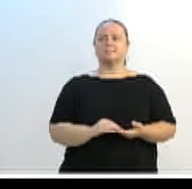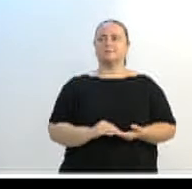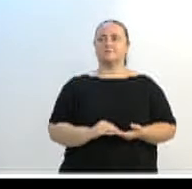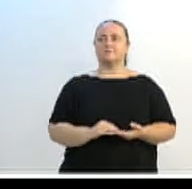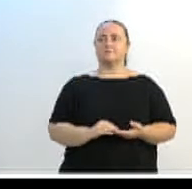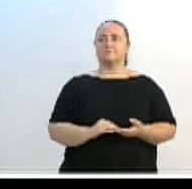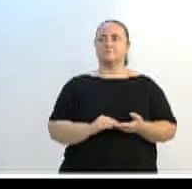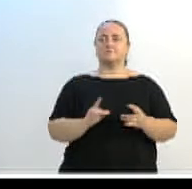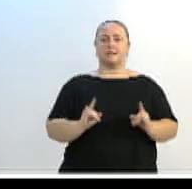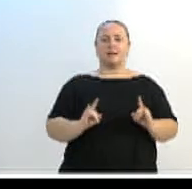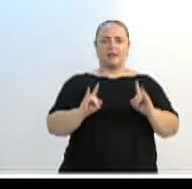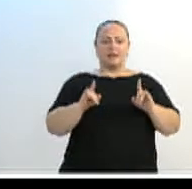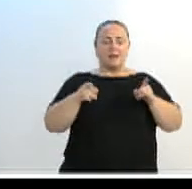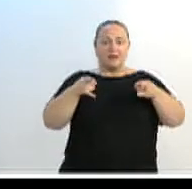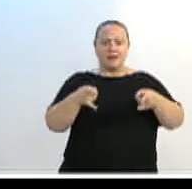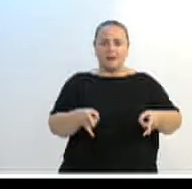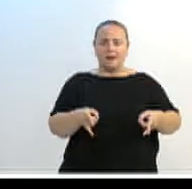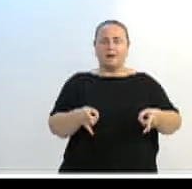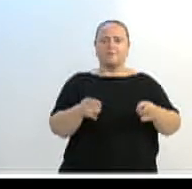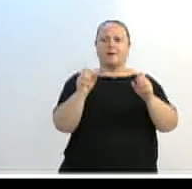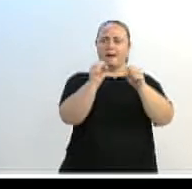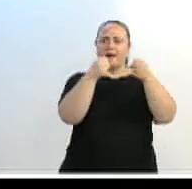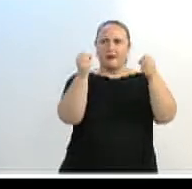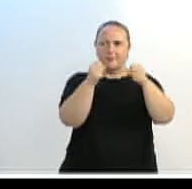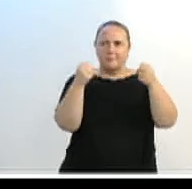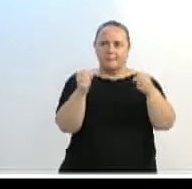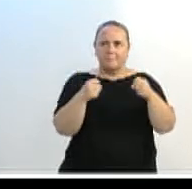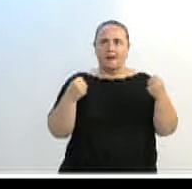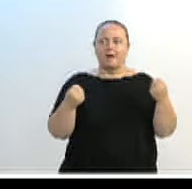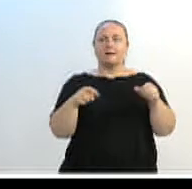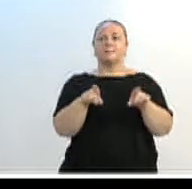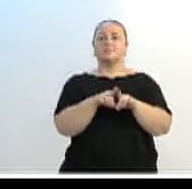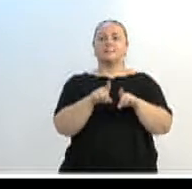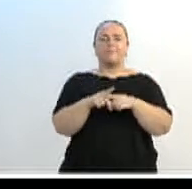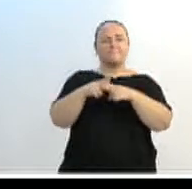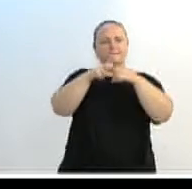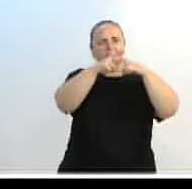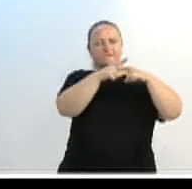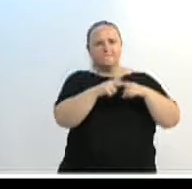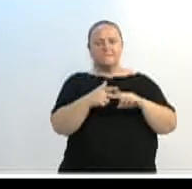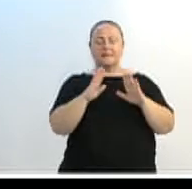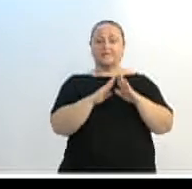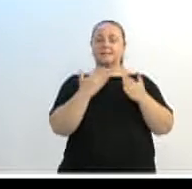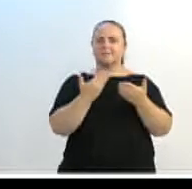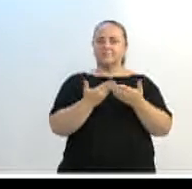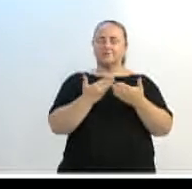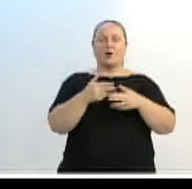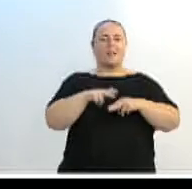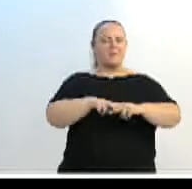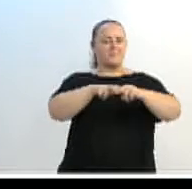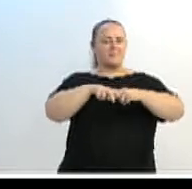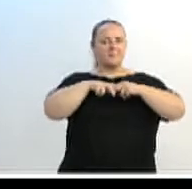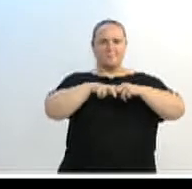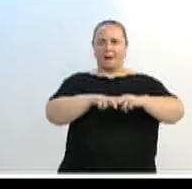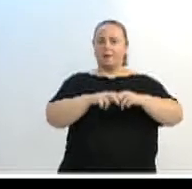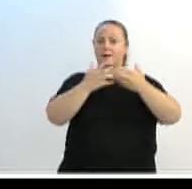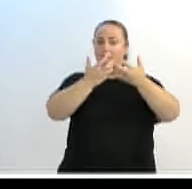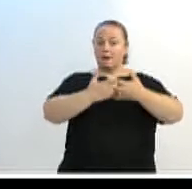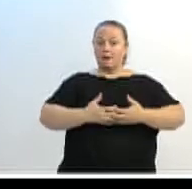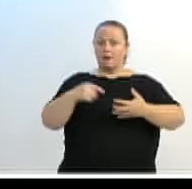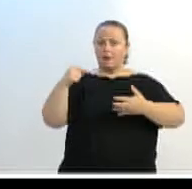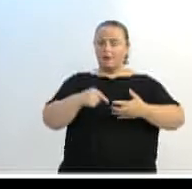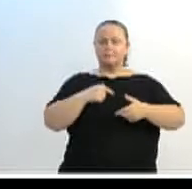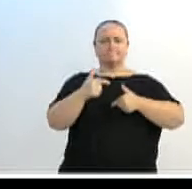armários, ainda a revitalização do parquinho nas escolas. Então, o Rotary realmente tem um trabalho bem importante,